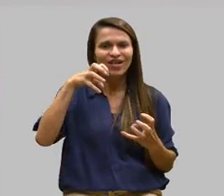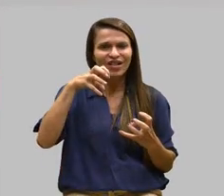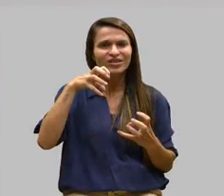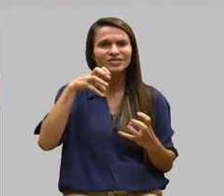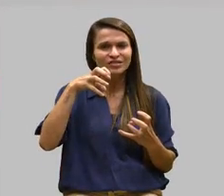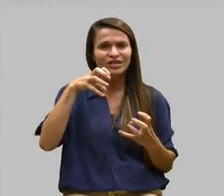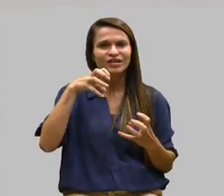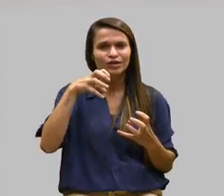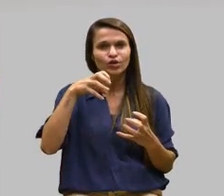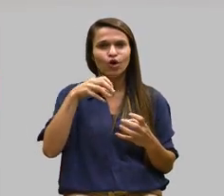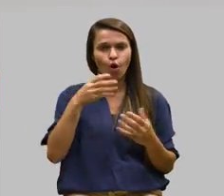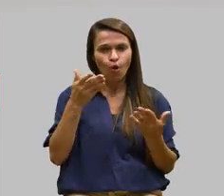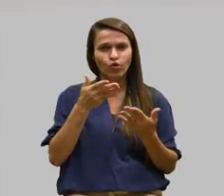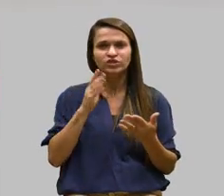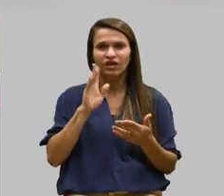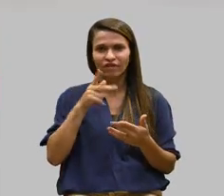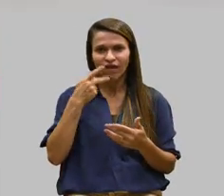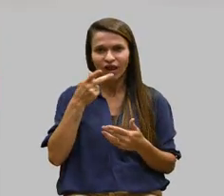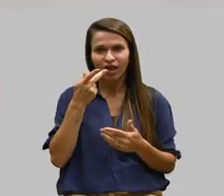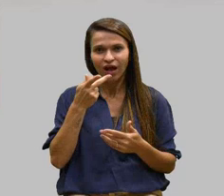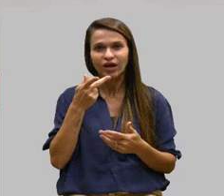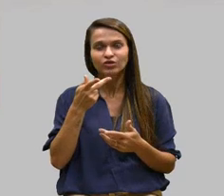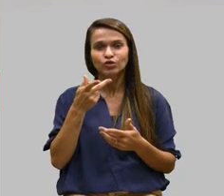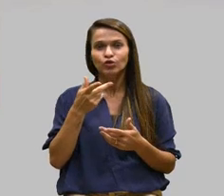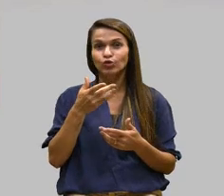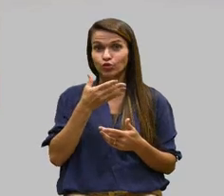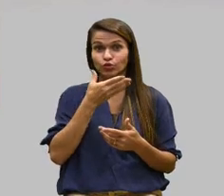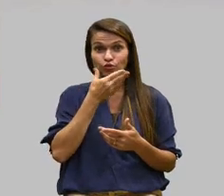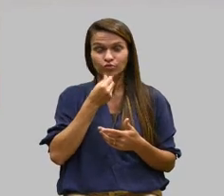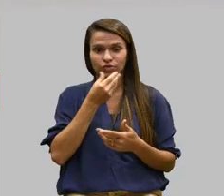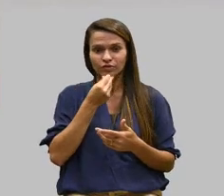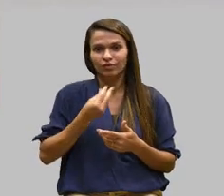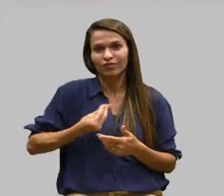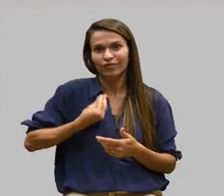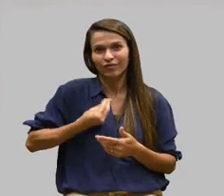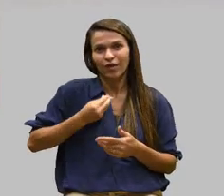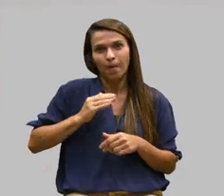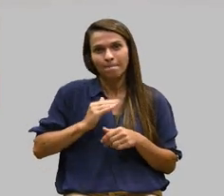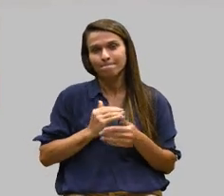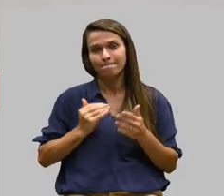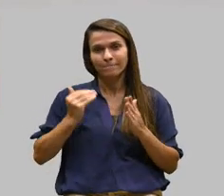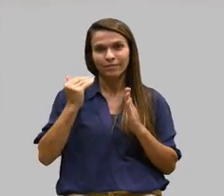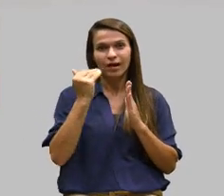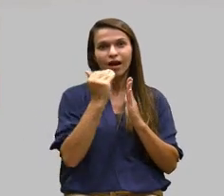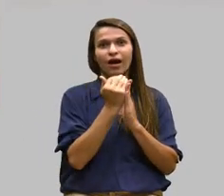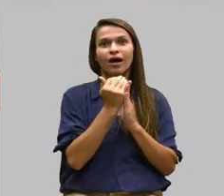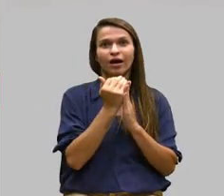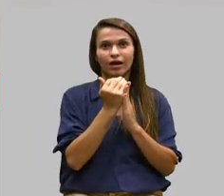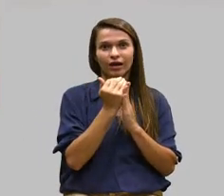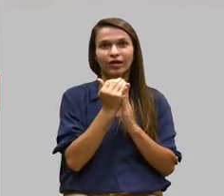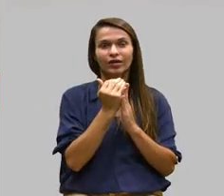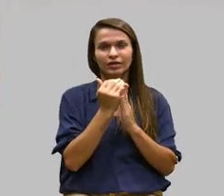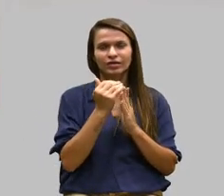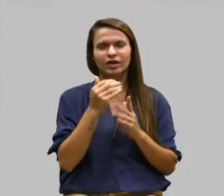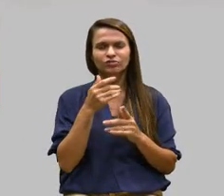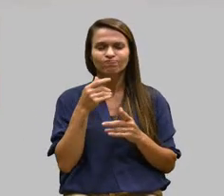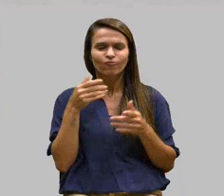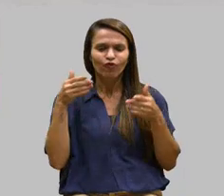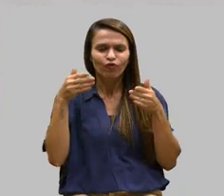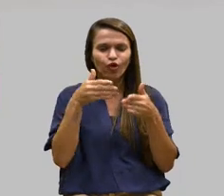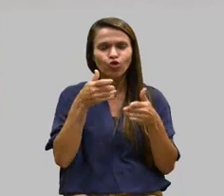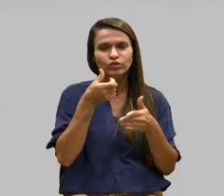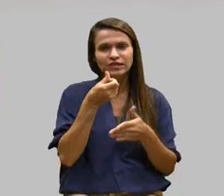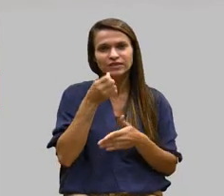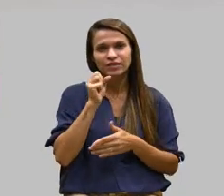aqui né que os meninos estão vivendo mais a nossa assistida a 68 anos né